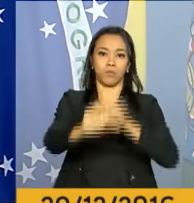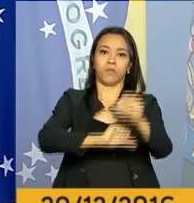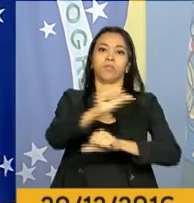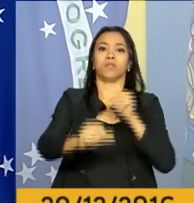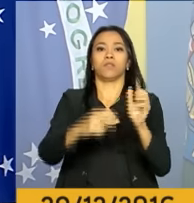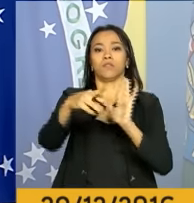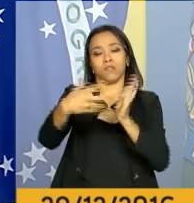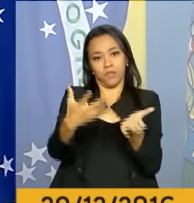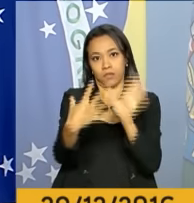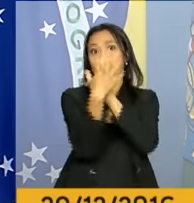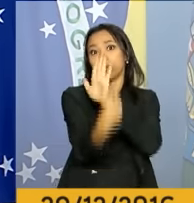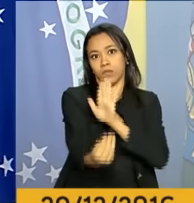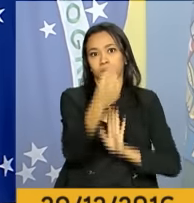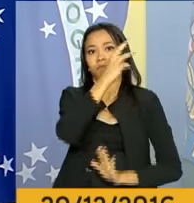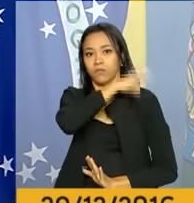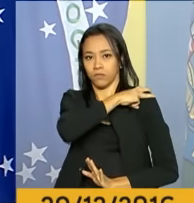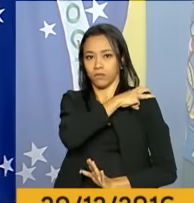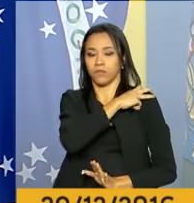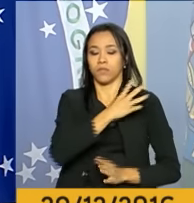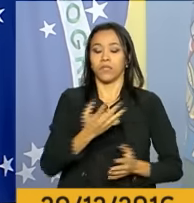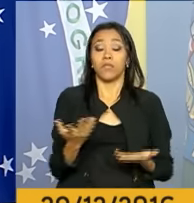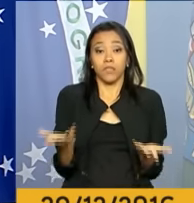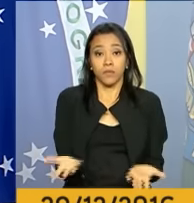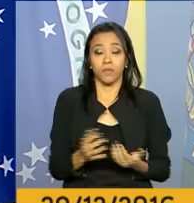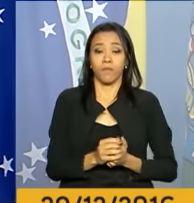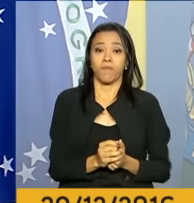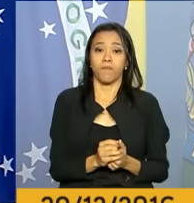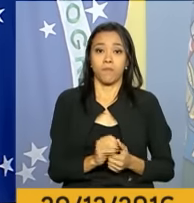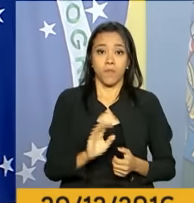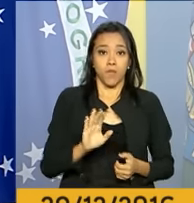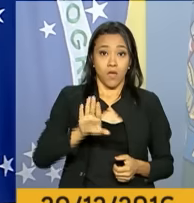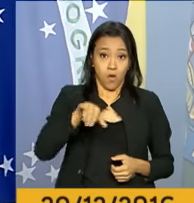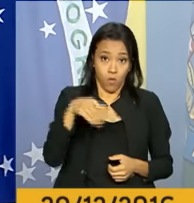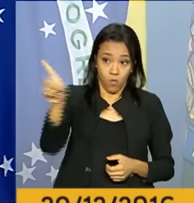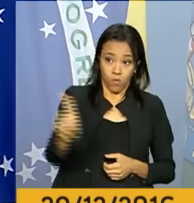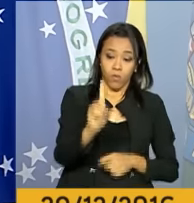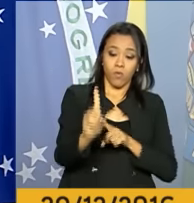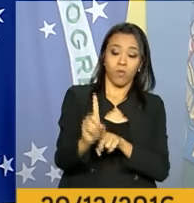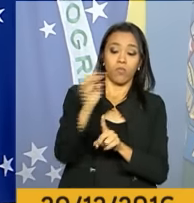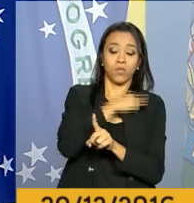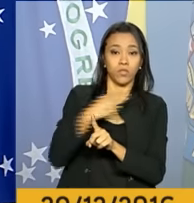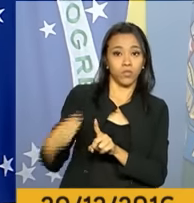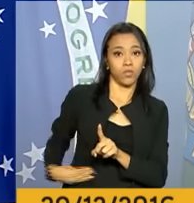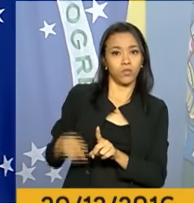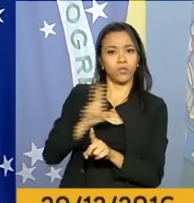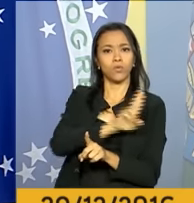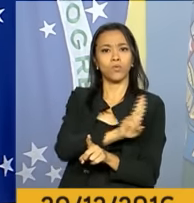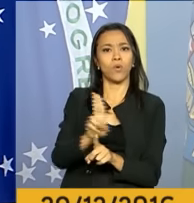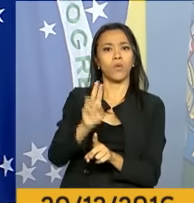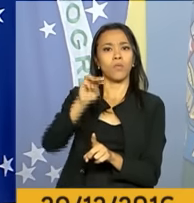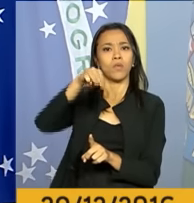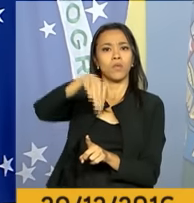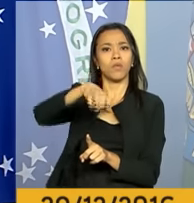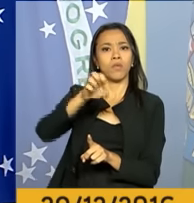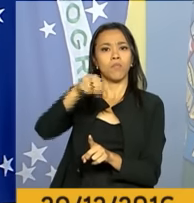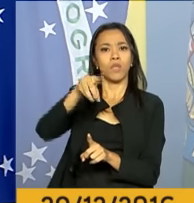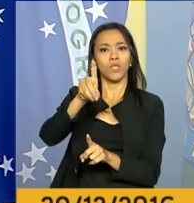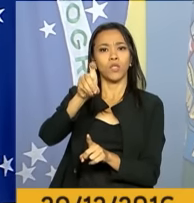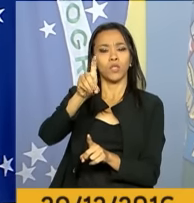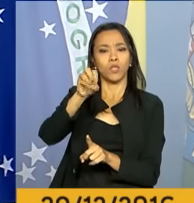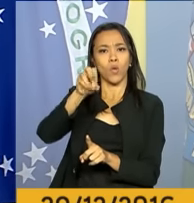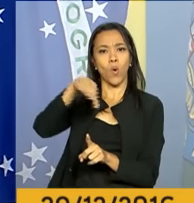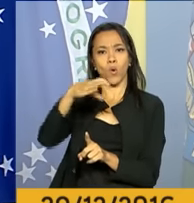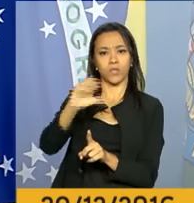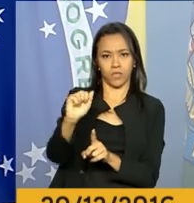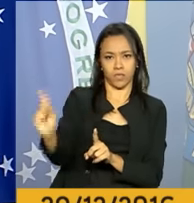pois muito bem do instante em que o ministro Mendonça Filho me troue a tese de fazê-la ou